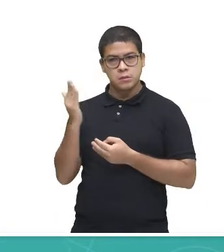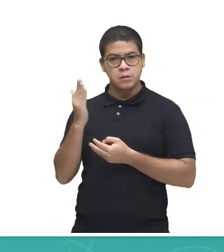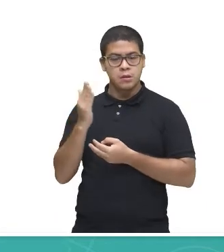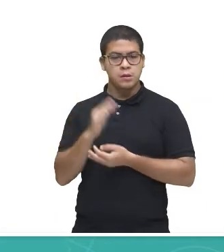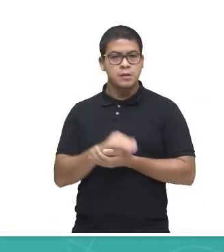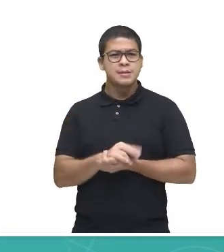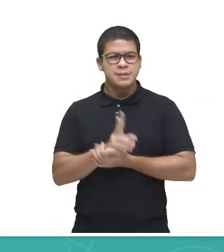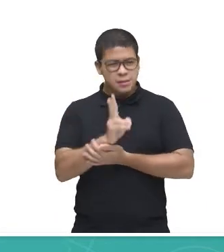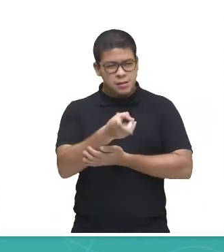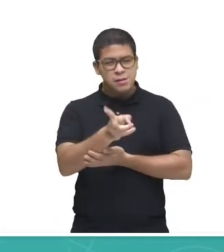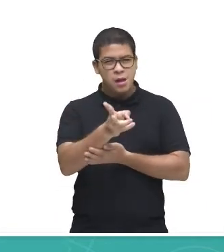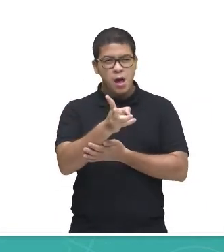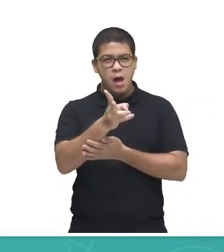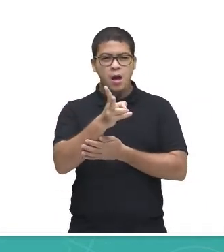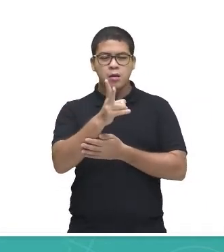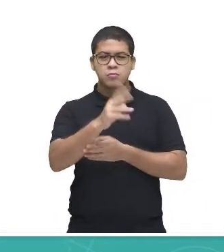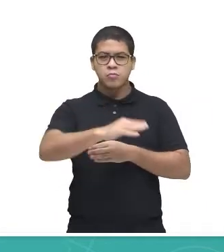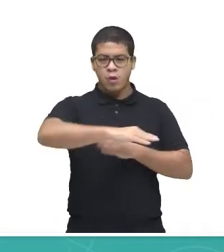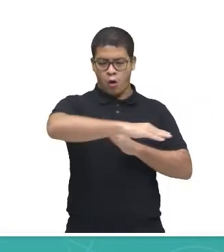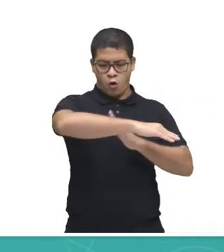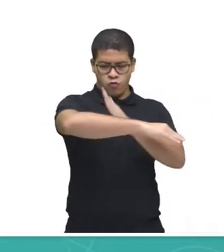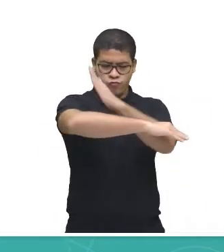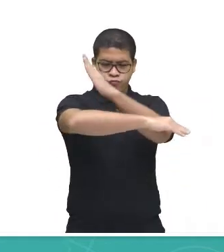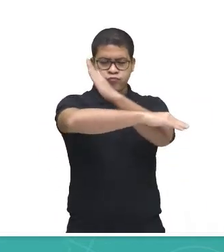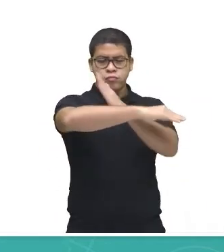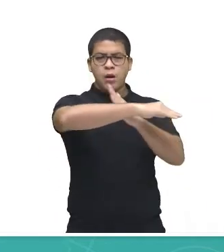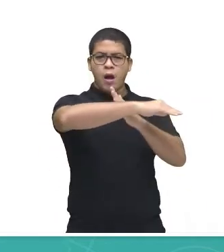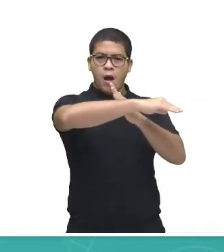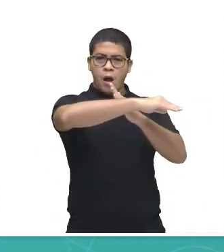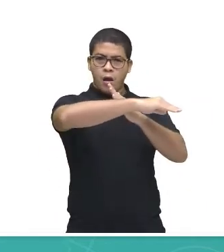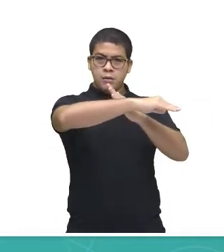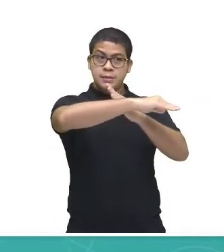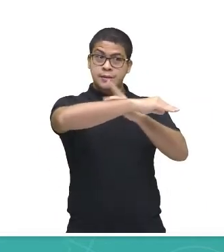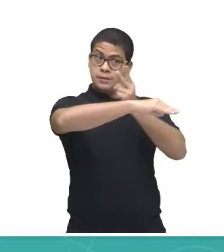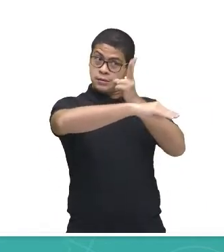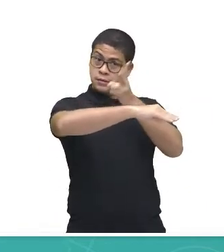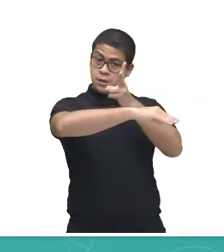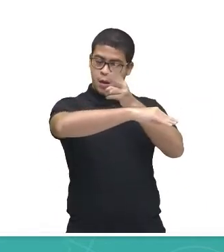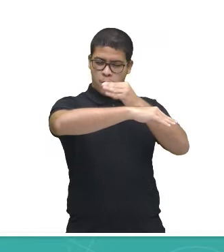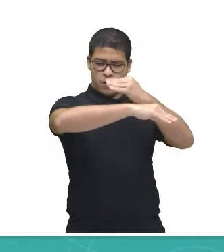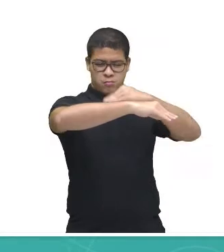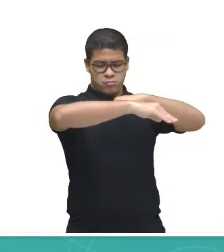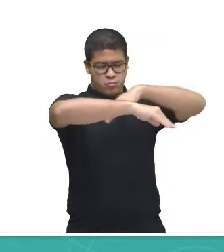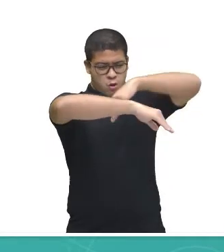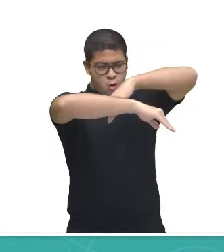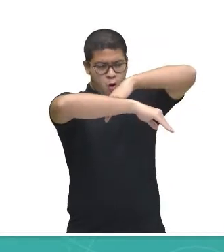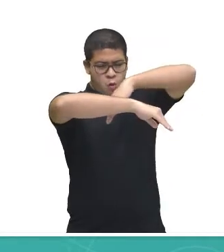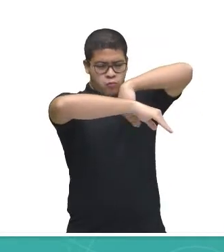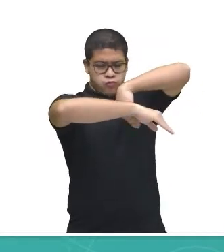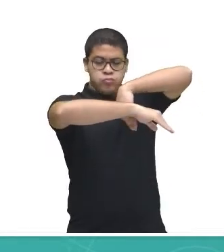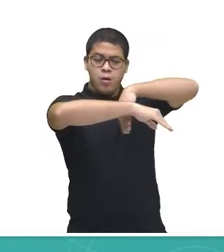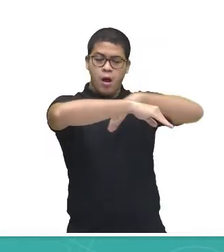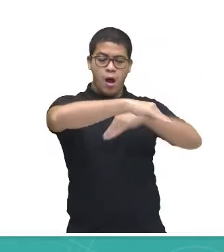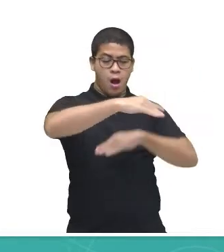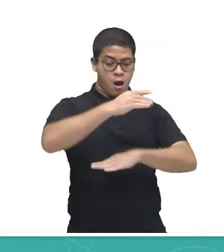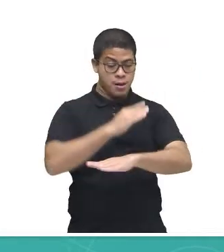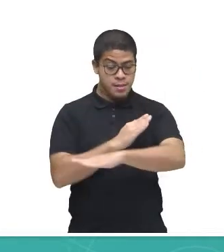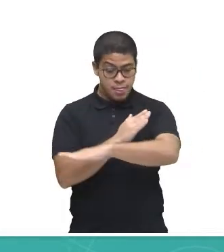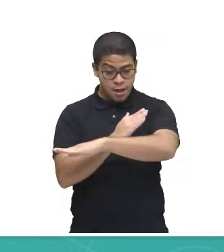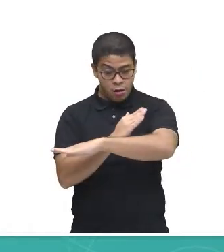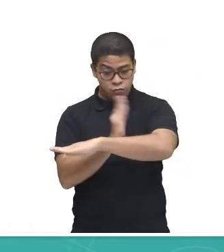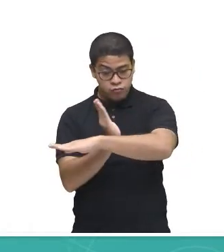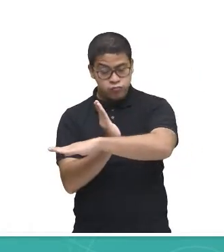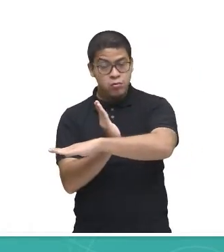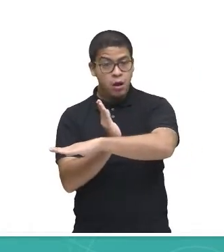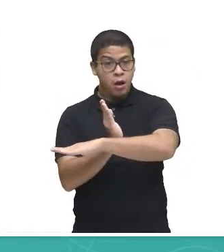pegarei um ângulo da reta paralela que está em cima e irei também identificar com o ângulo da